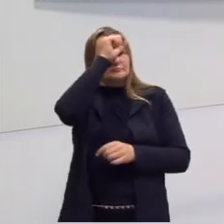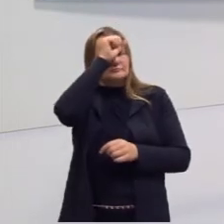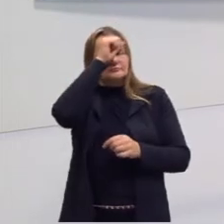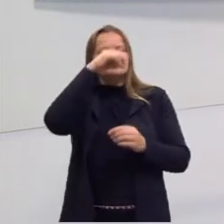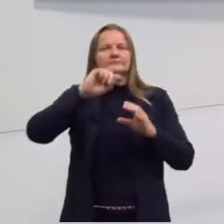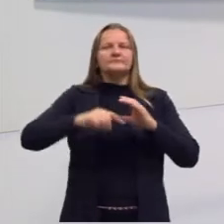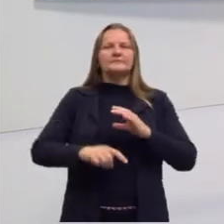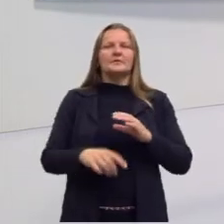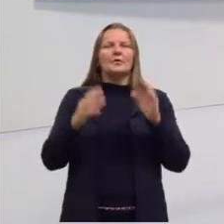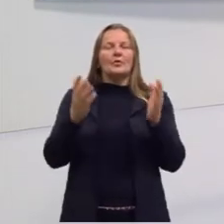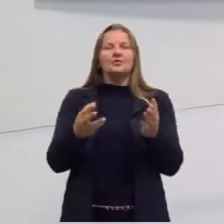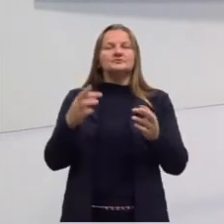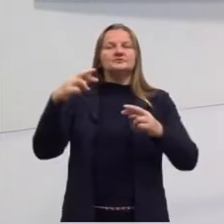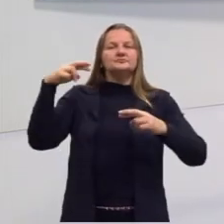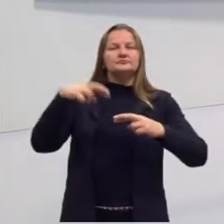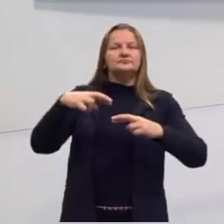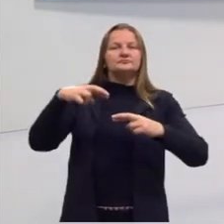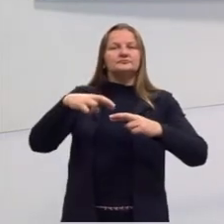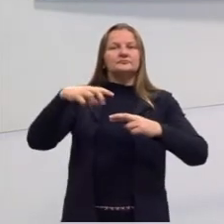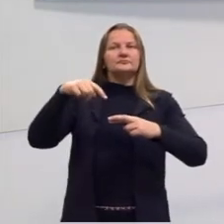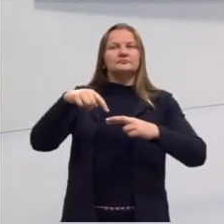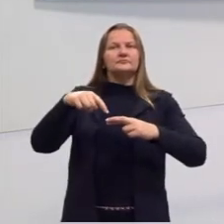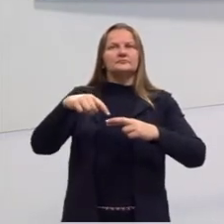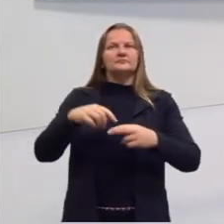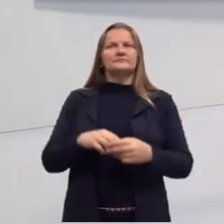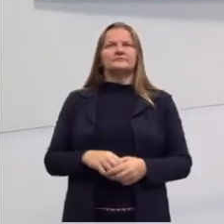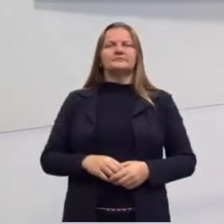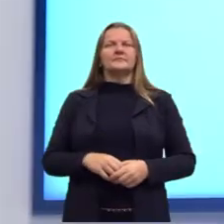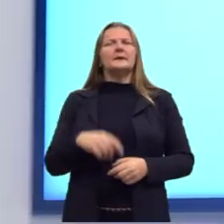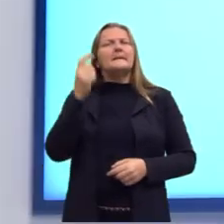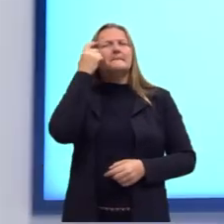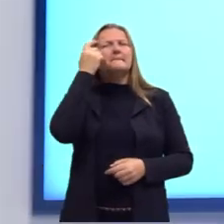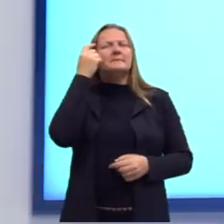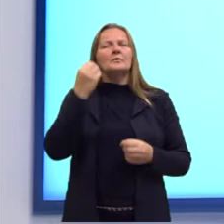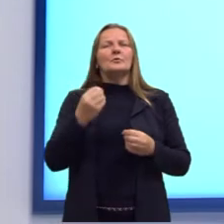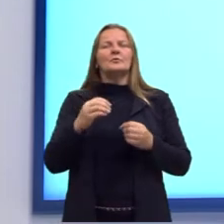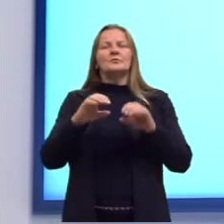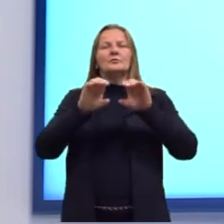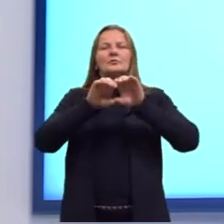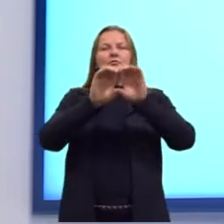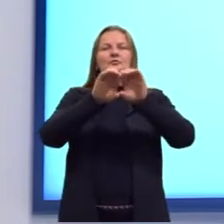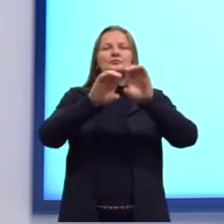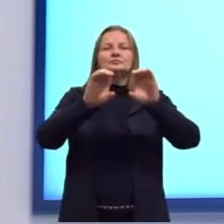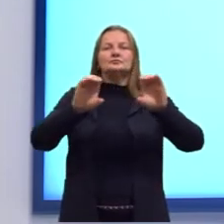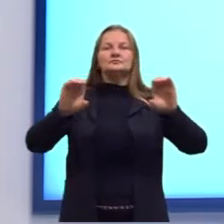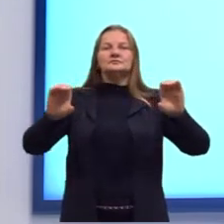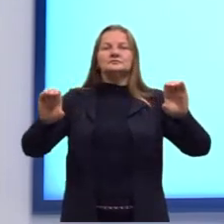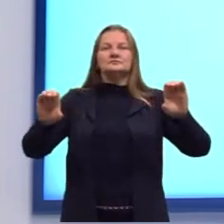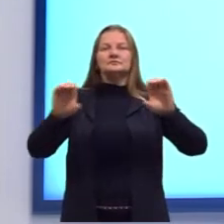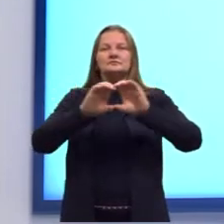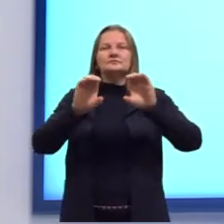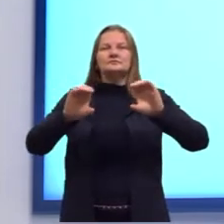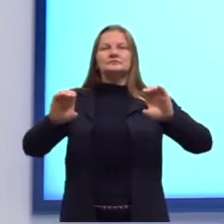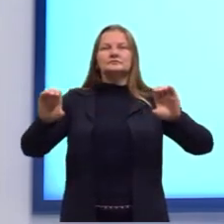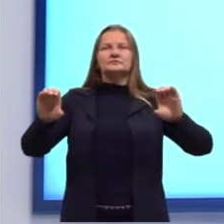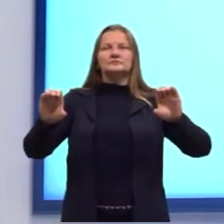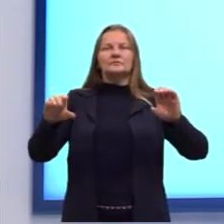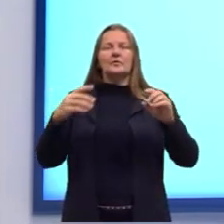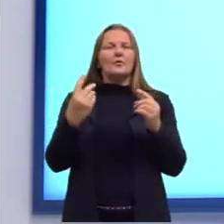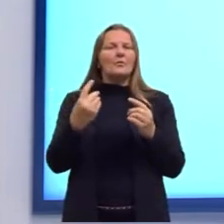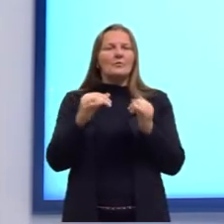então é na associação de resistores Ah tá então pensando no circuito elétrico como que funciona um circuito né